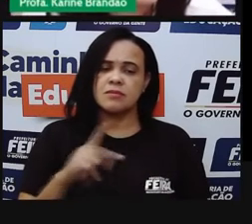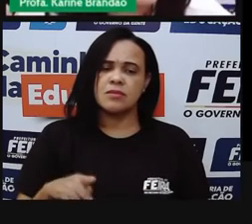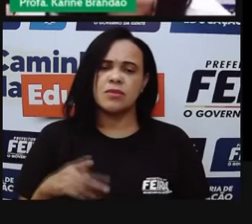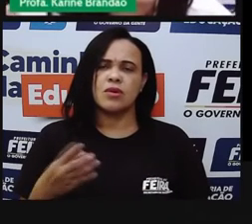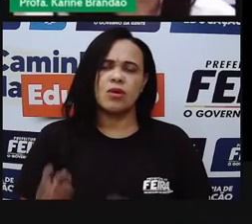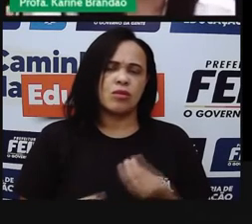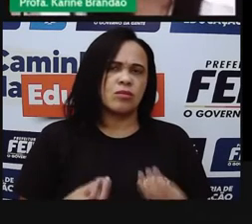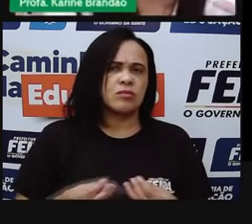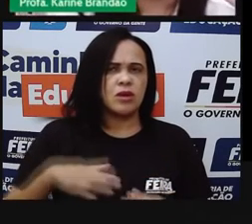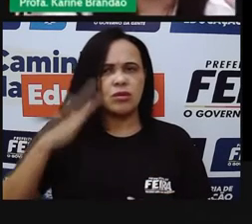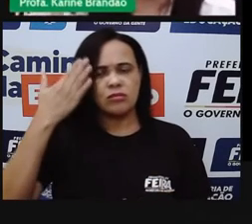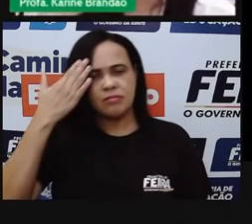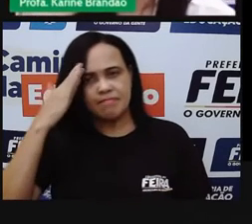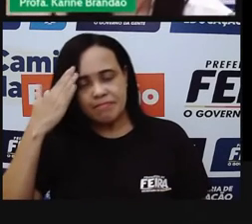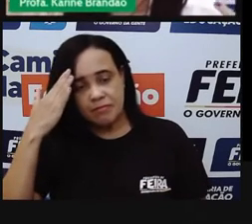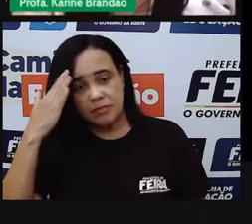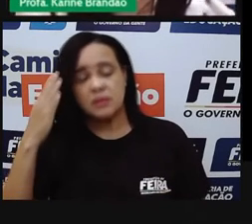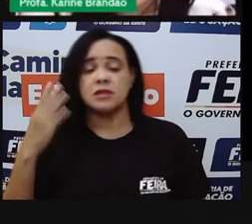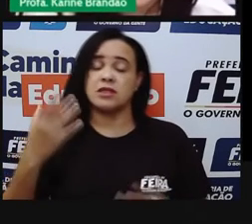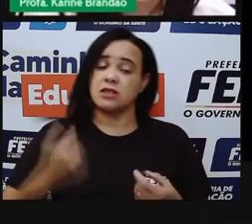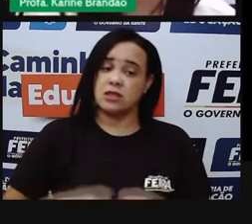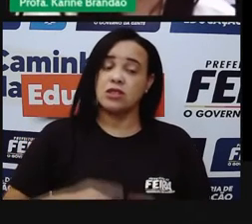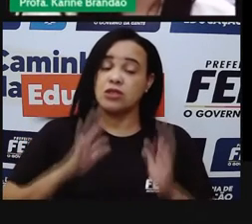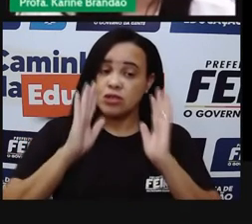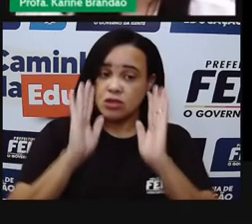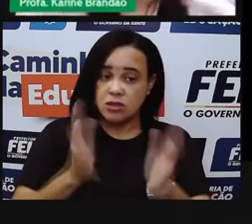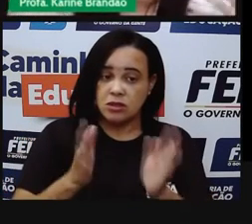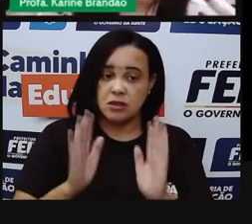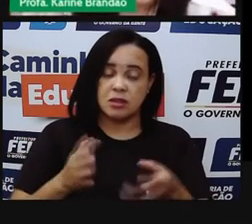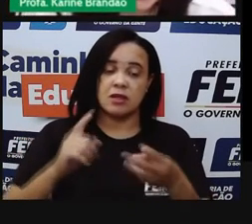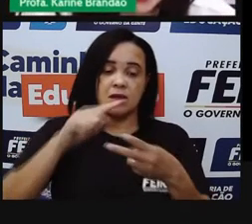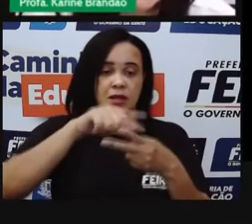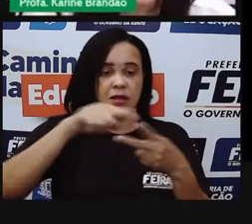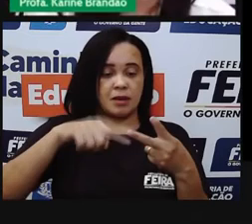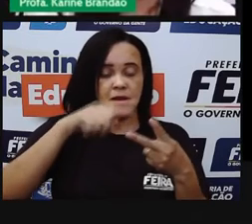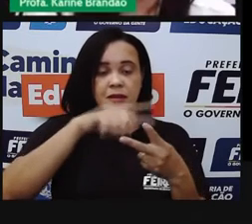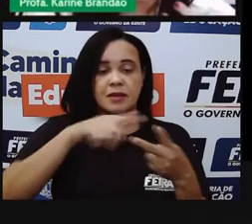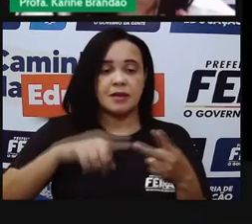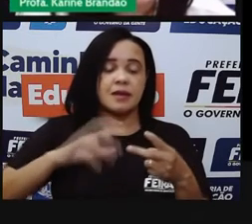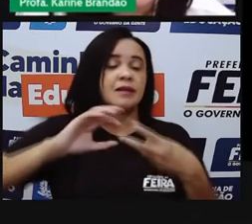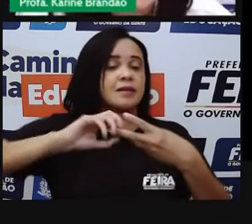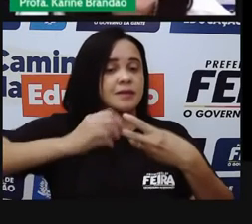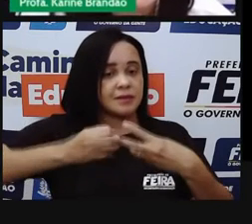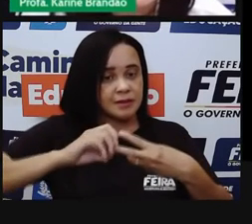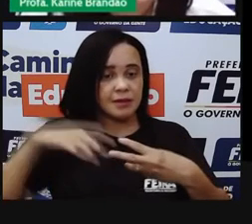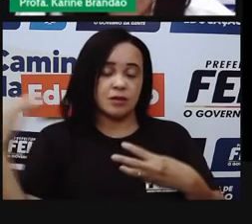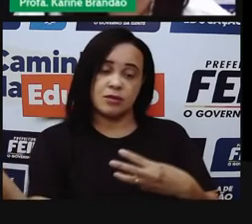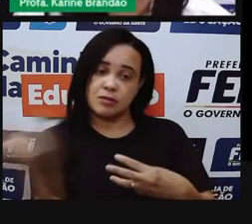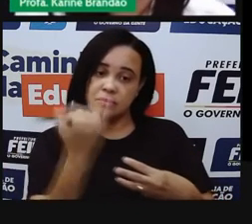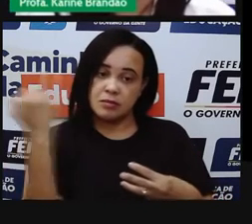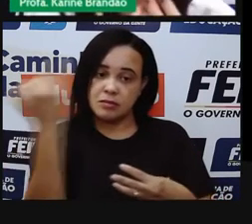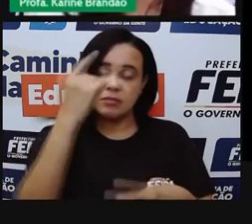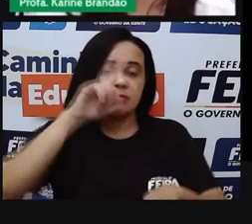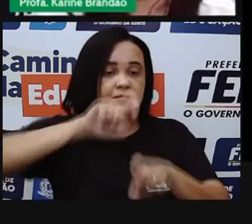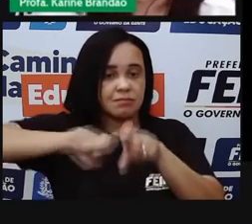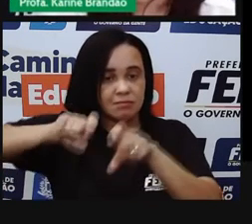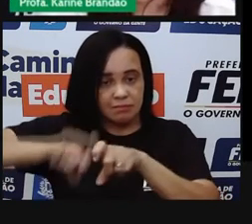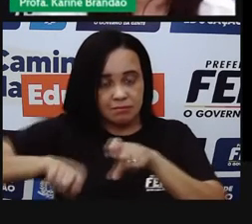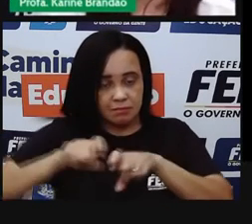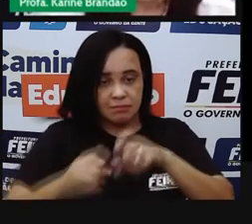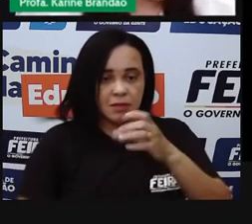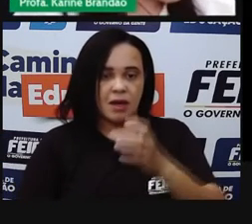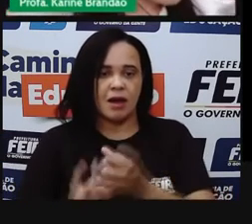Então eu já entendi. Então existe essas células, né, sexuais que vão ser importantes para a formação de um